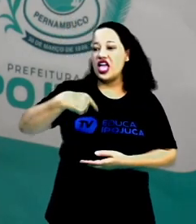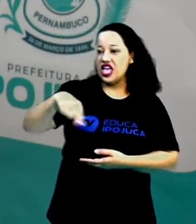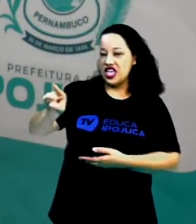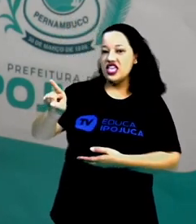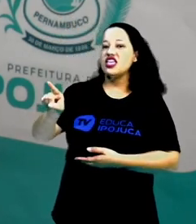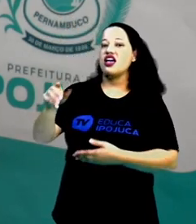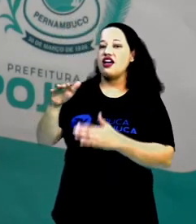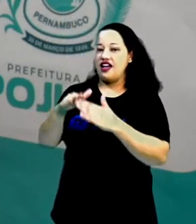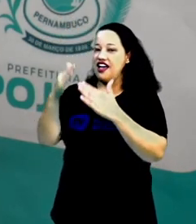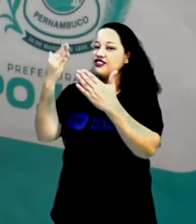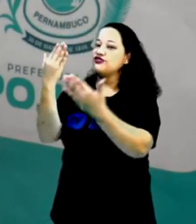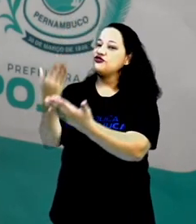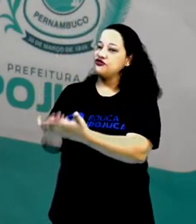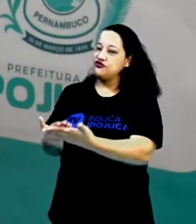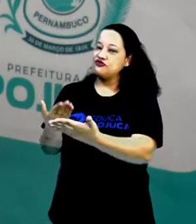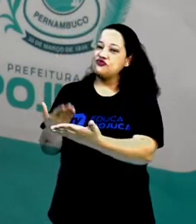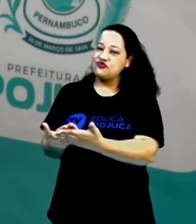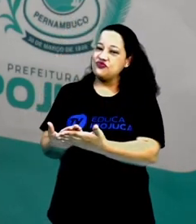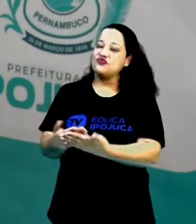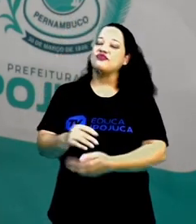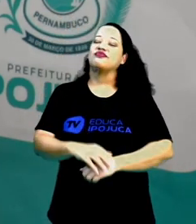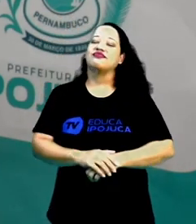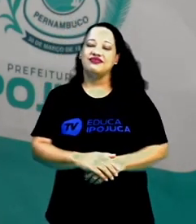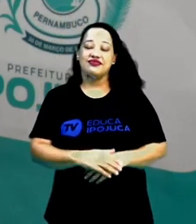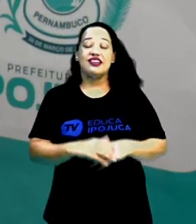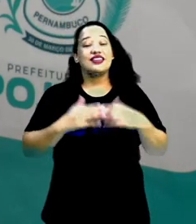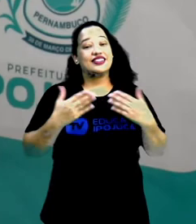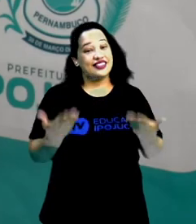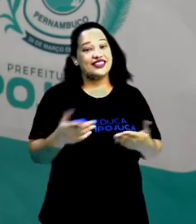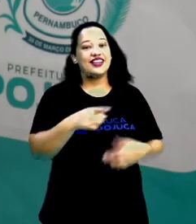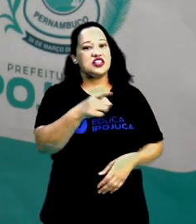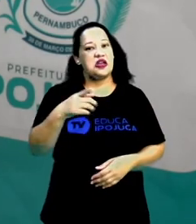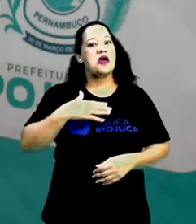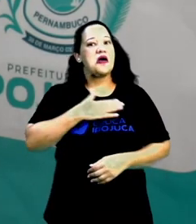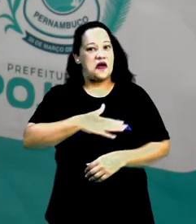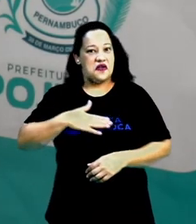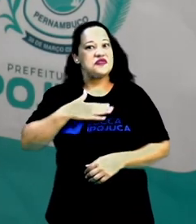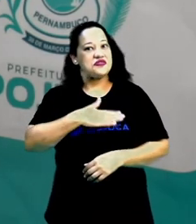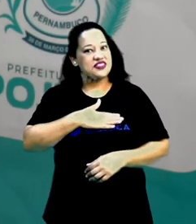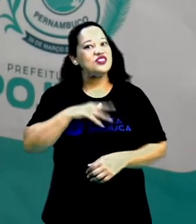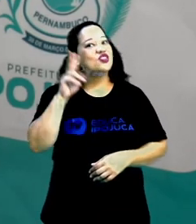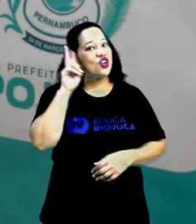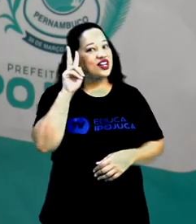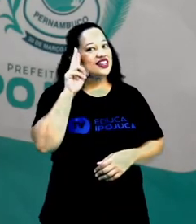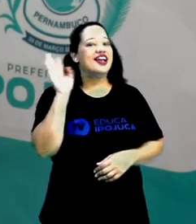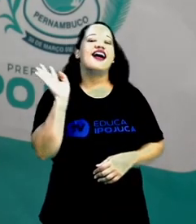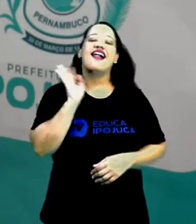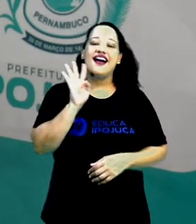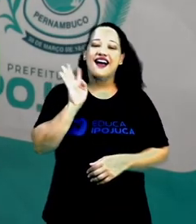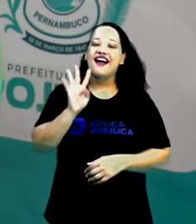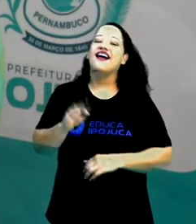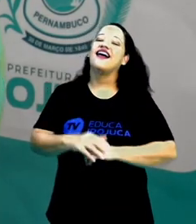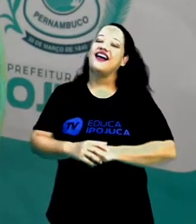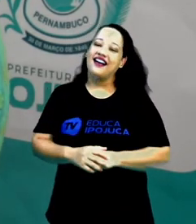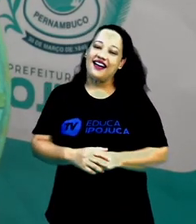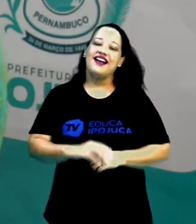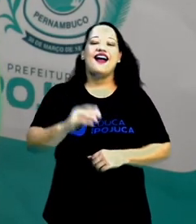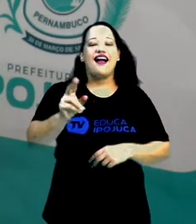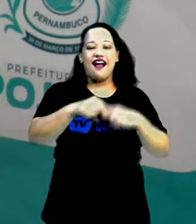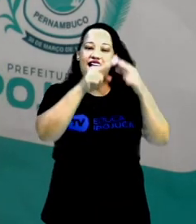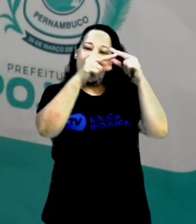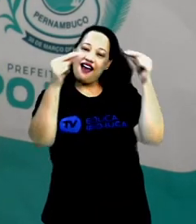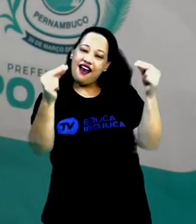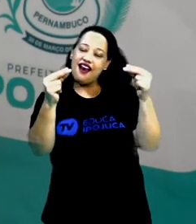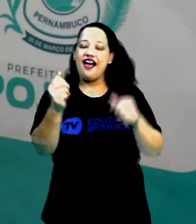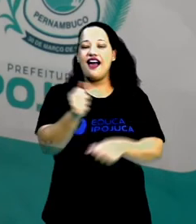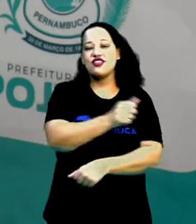a escola. E aí, gostaram da nossa historinha? Bem legal, né? Sobre Clara, sobre